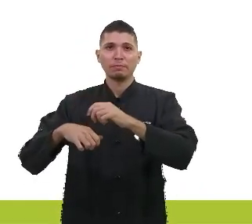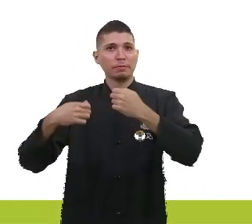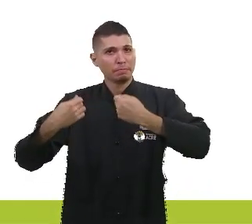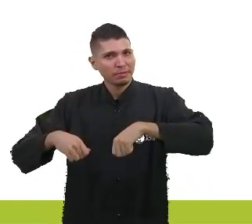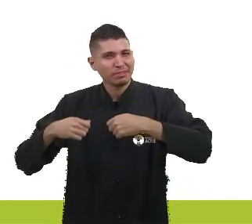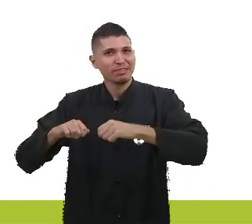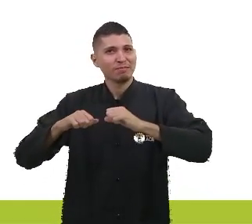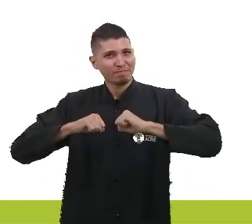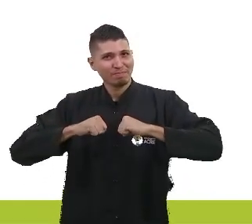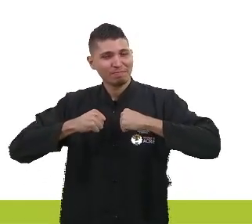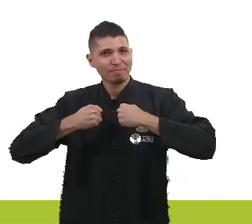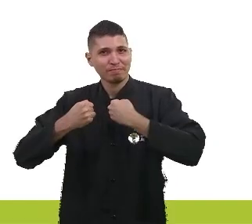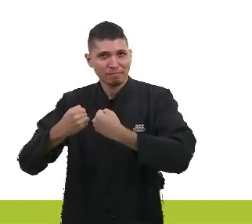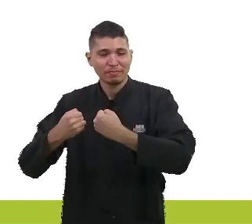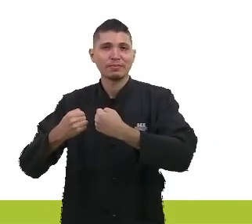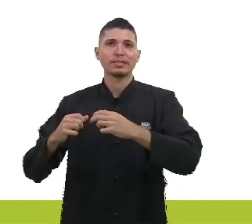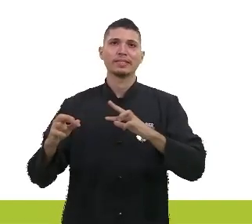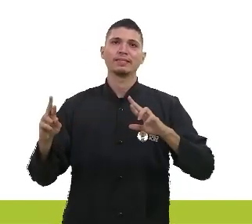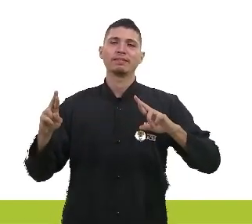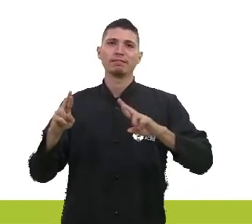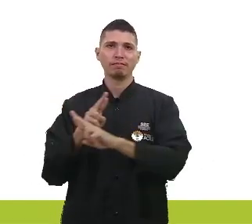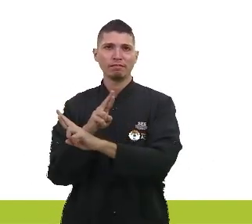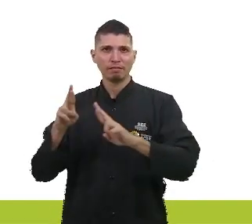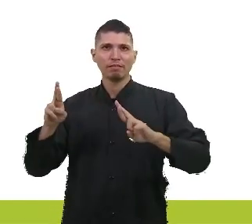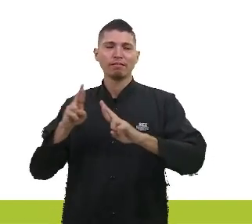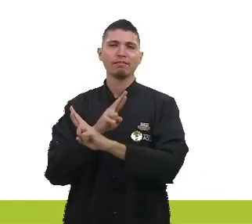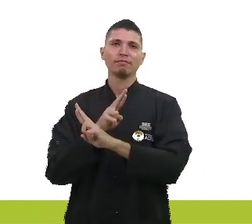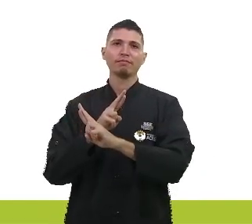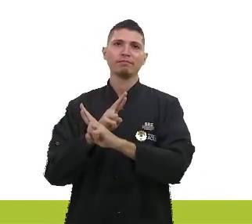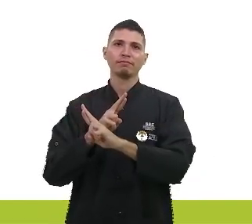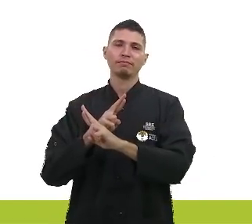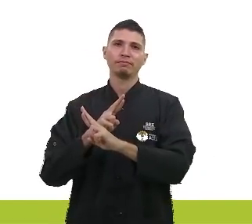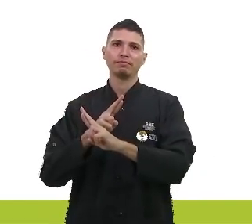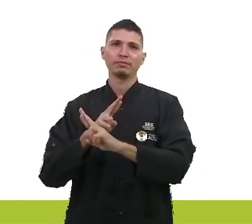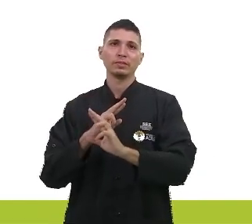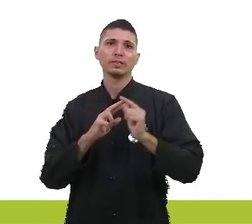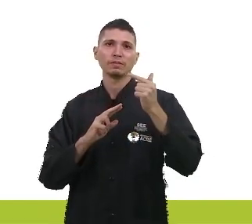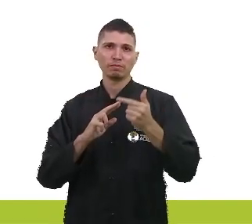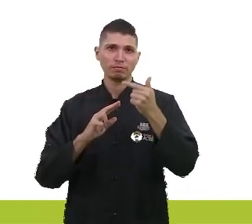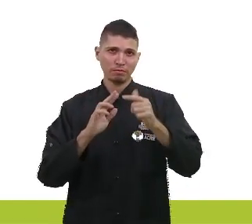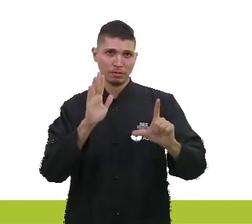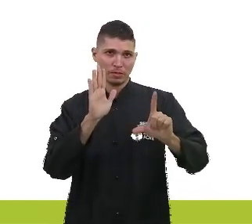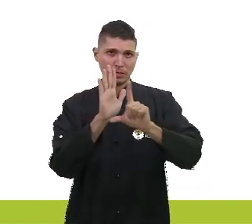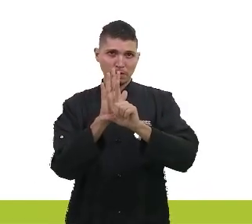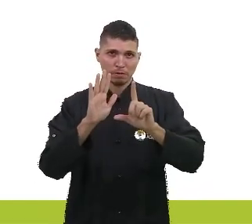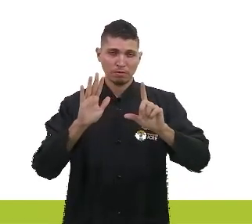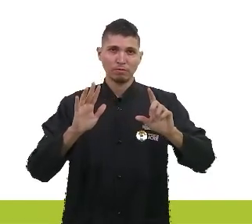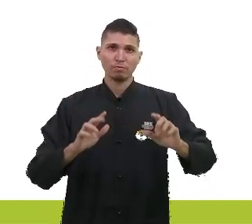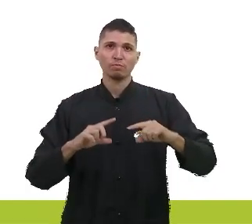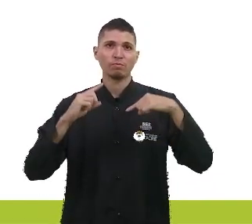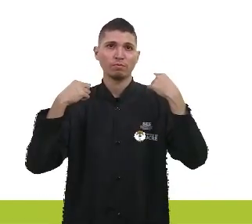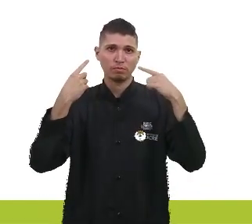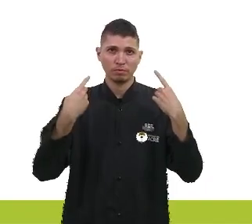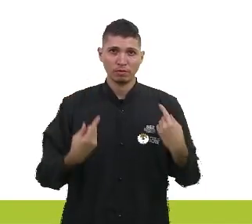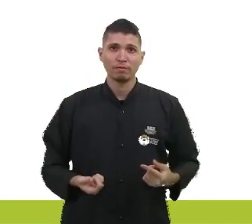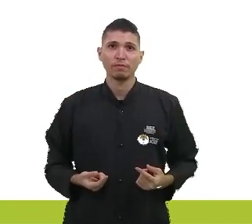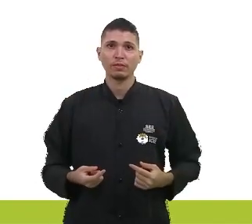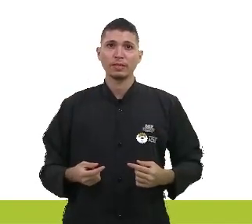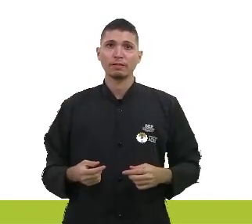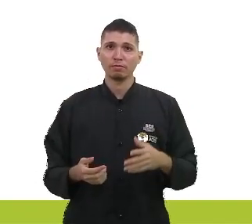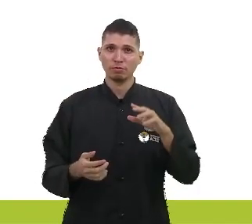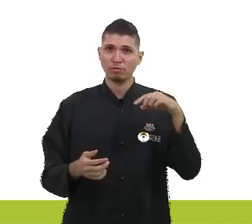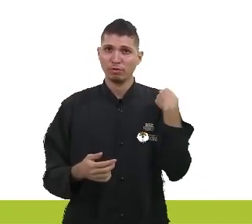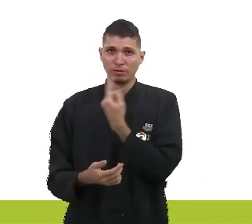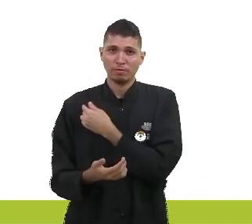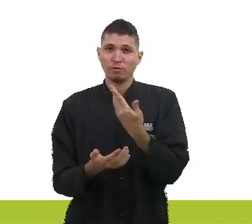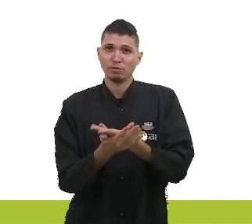força, que aí está relacionada, no caso aí, ó, com a segunda lei de Newton, tá bom? Que nós vamos ver na próxima aula. Que ela diz o quê?